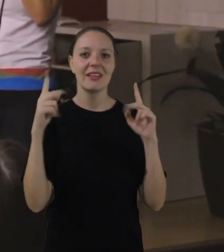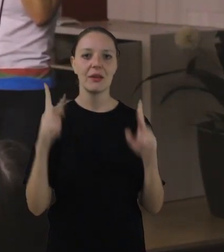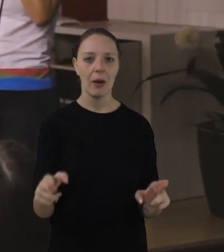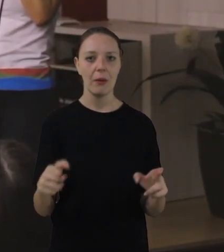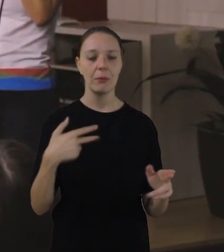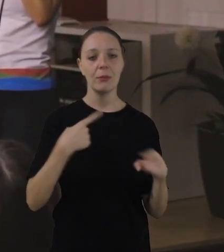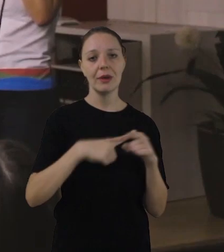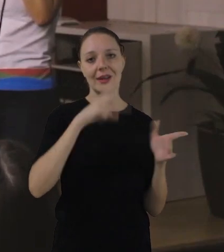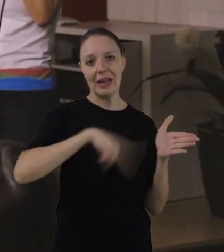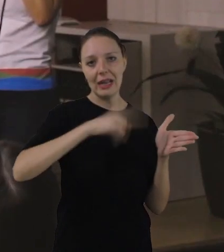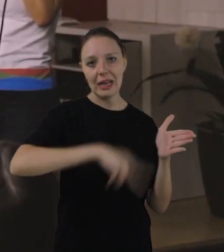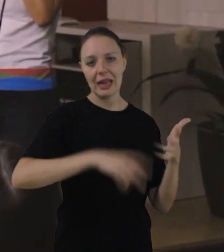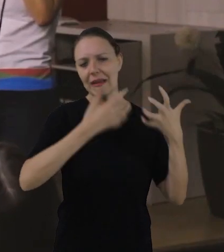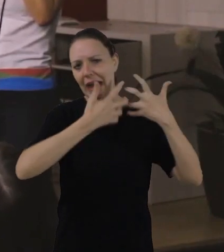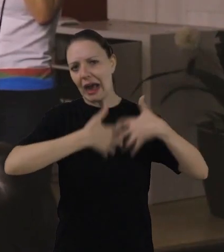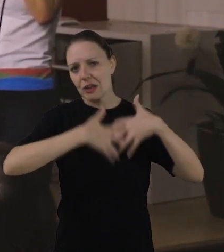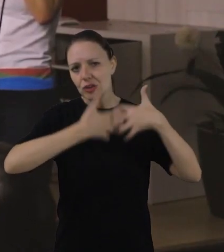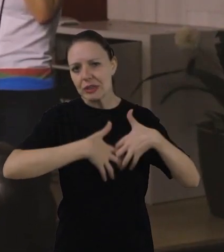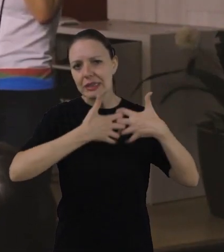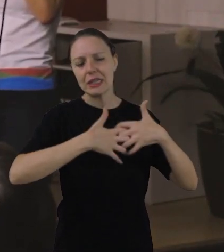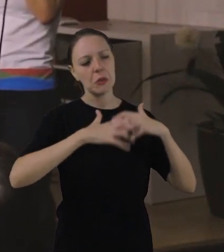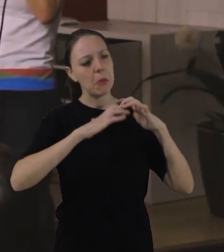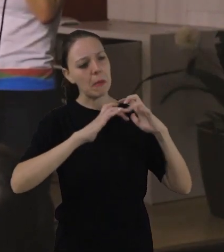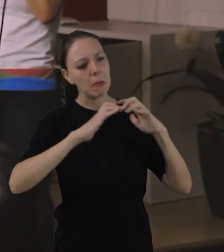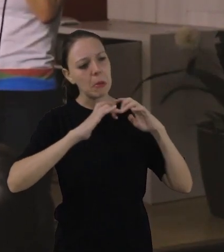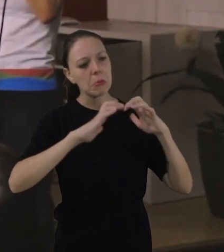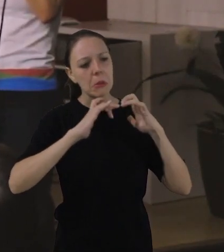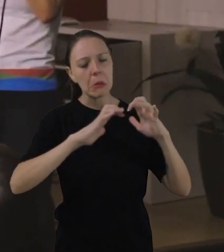tua mente e o teu raciocínio acabam